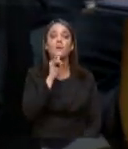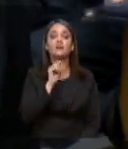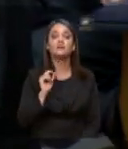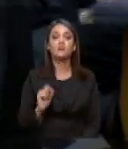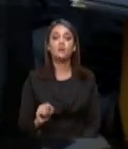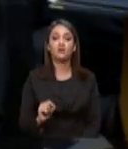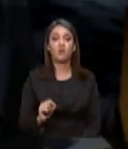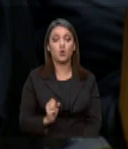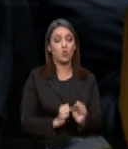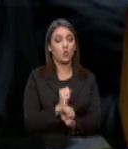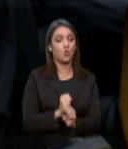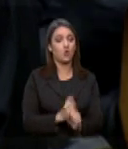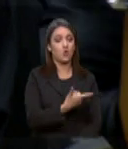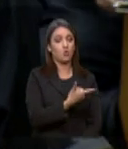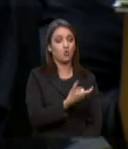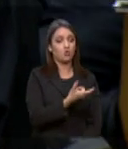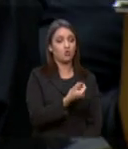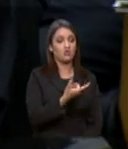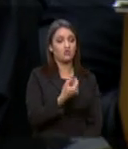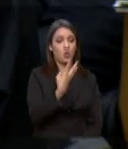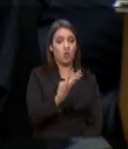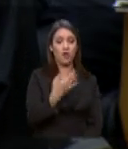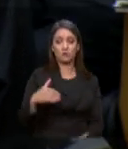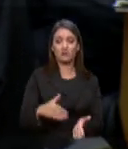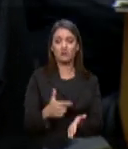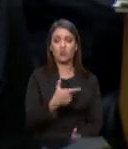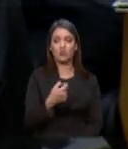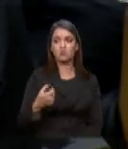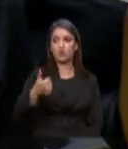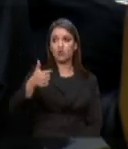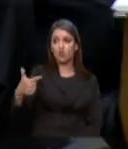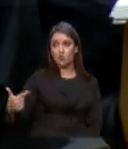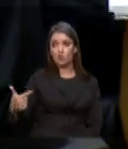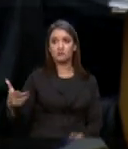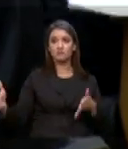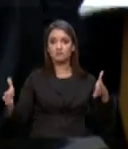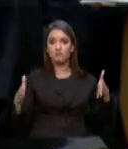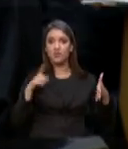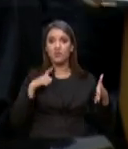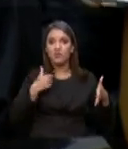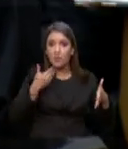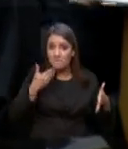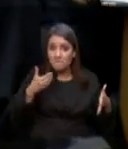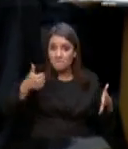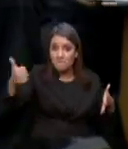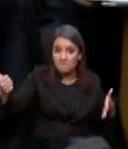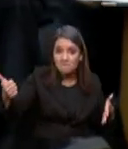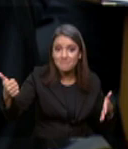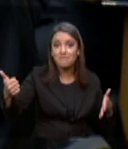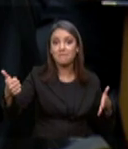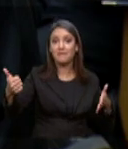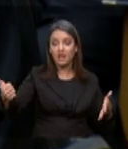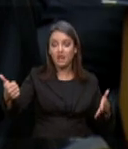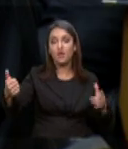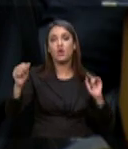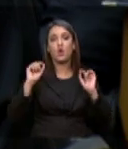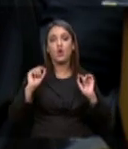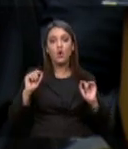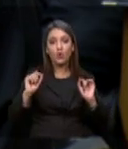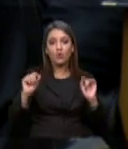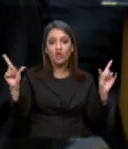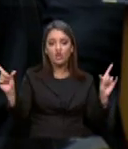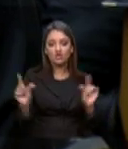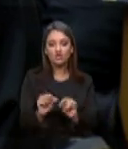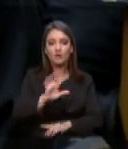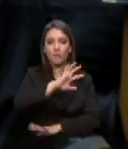é que entre os anos de 2004 a 2012, tivemos o melhor índice de redução de desmatamento,